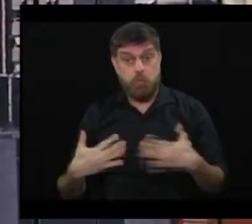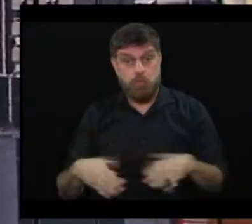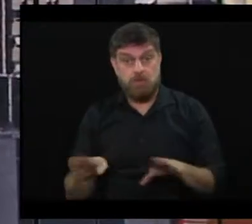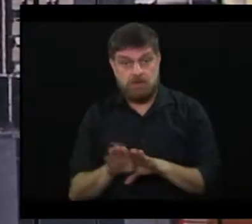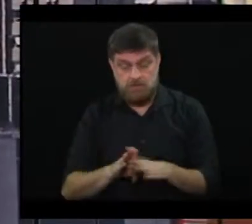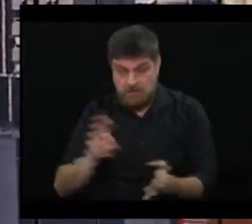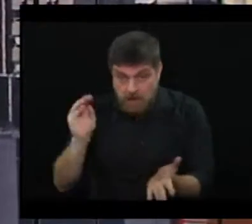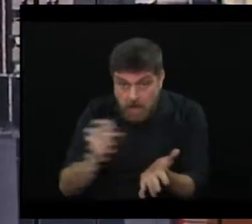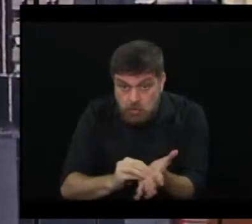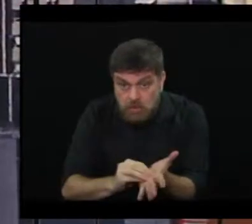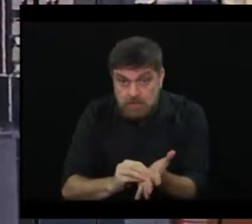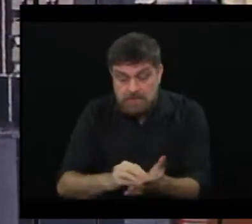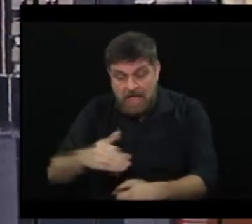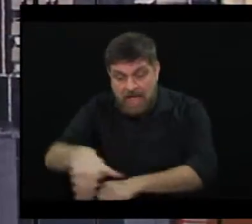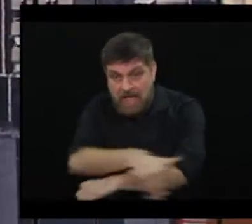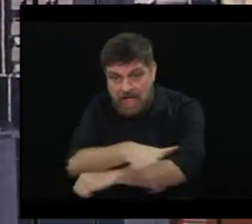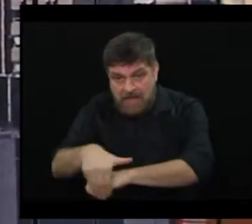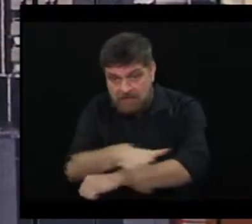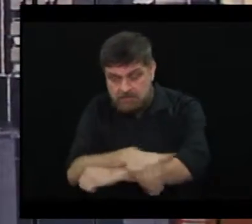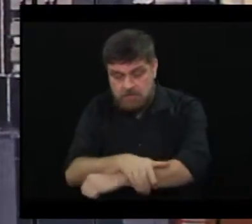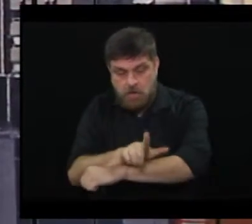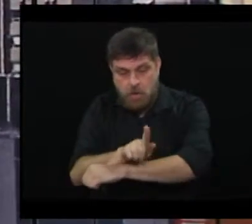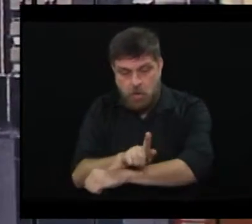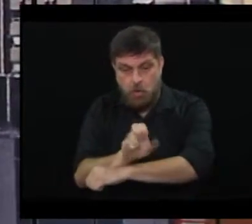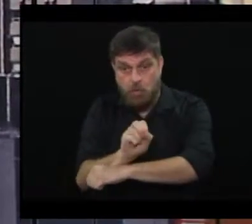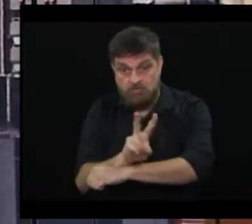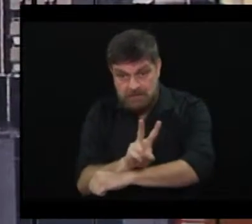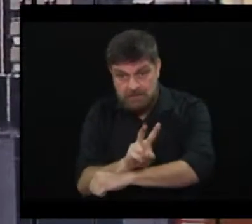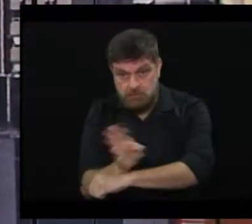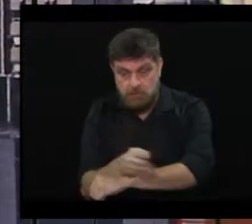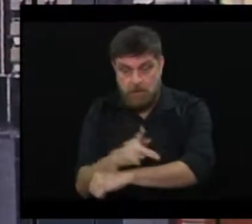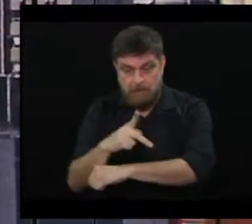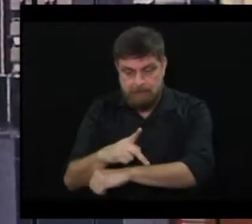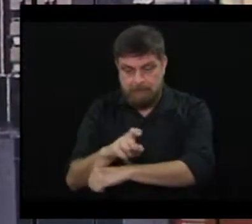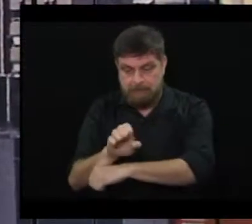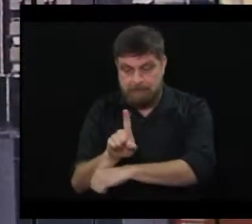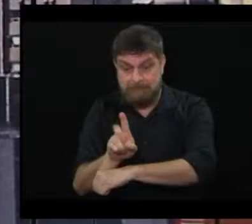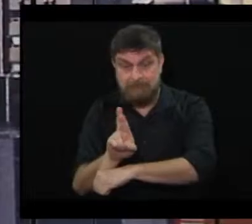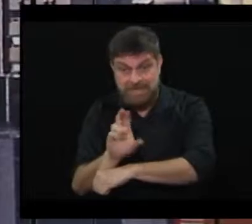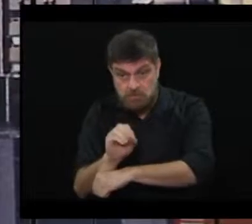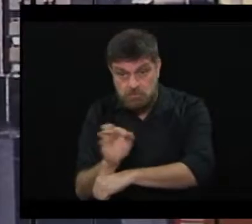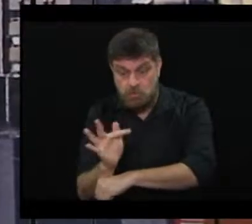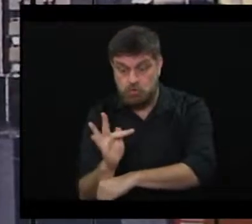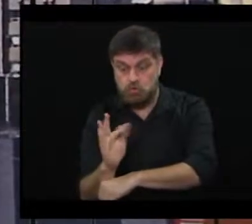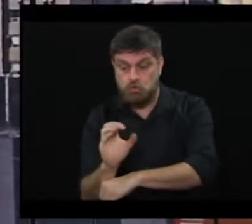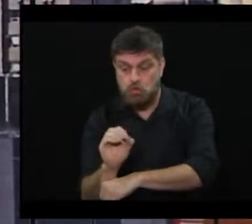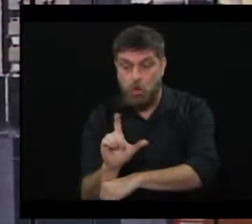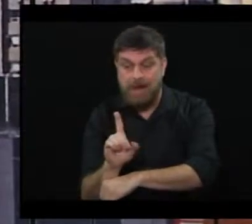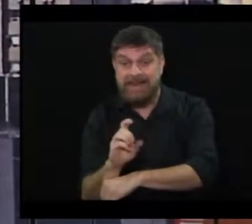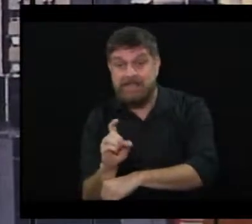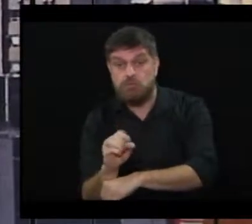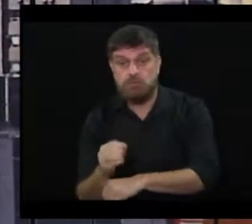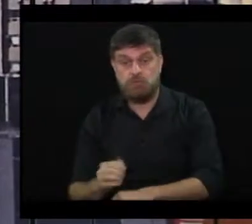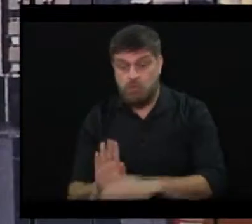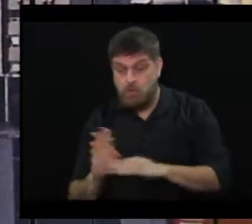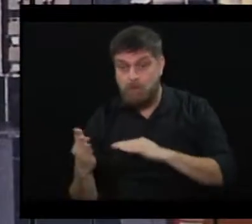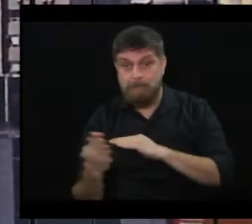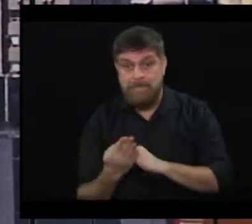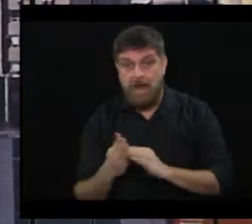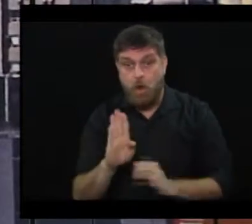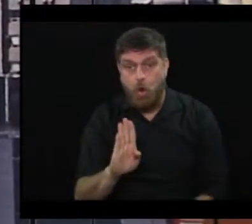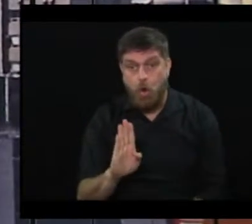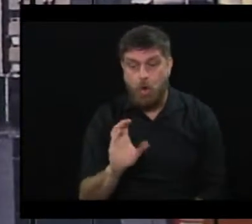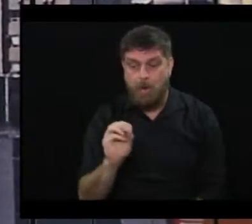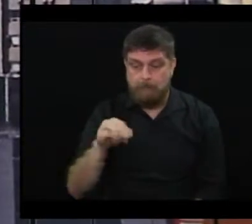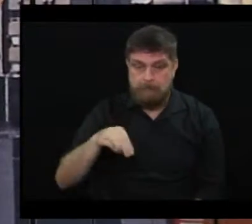hein? O bazar fica na Avenida Governador Pedro de Toledo, número 507, no bairro Bonfim.